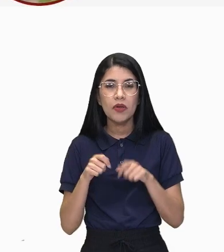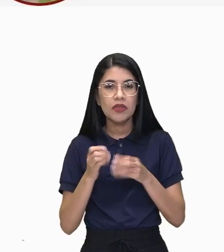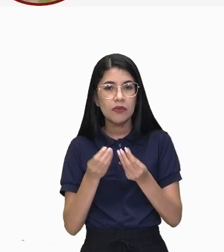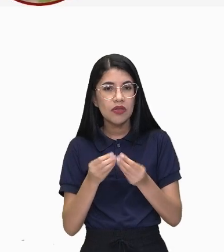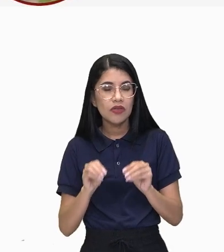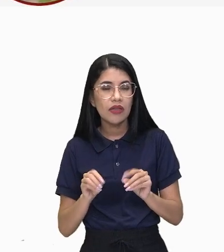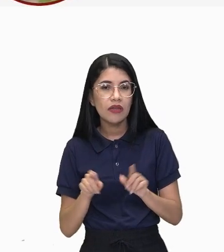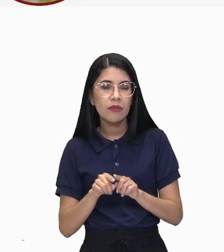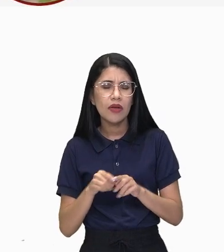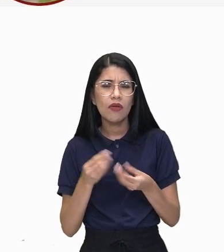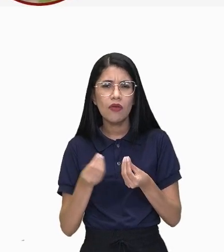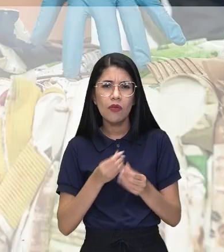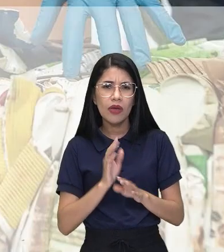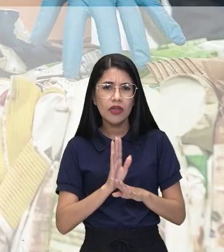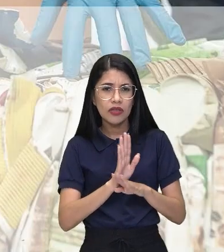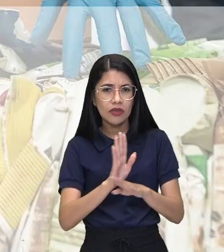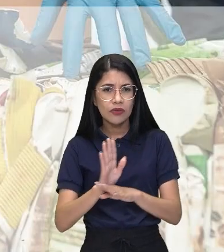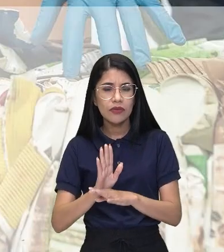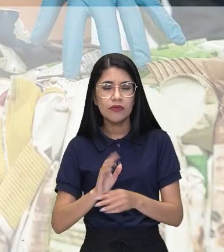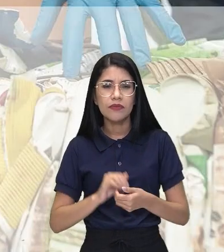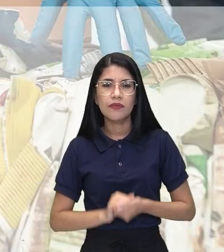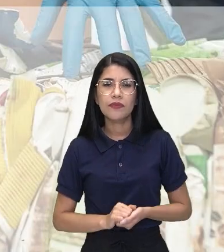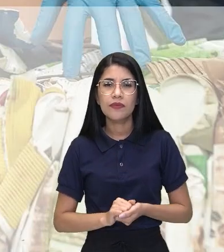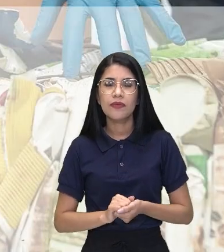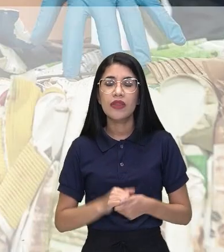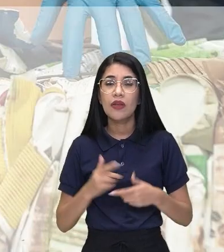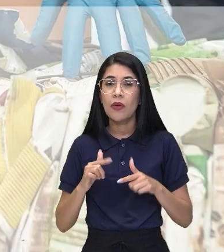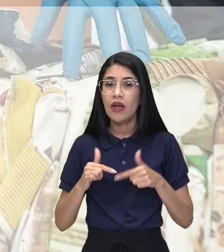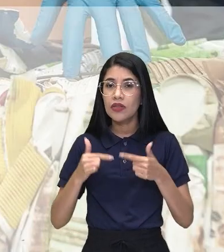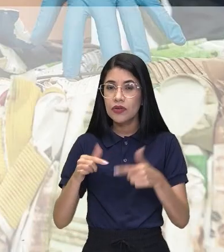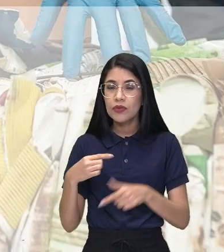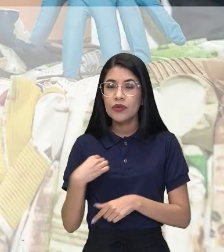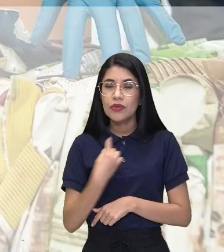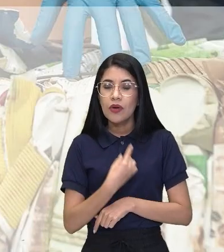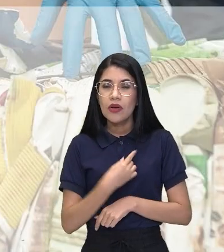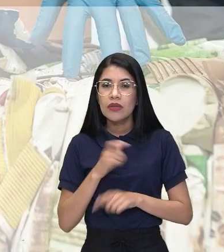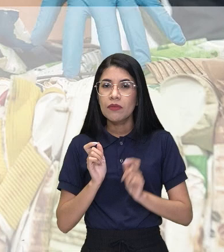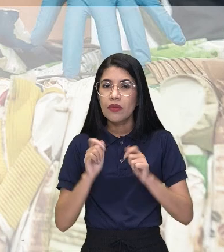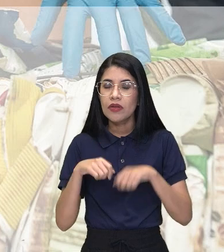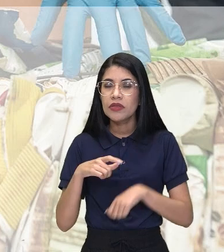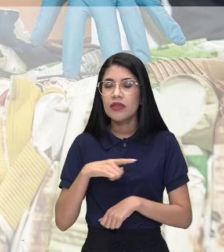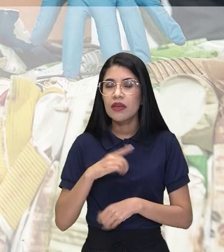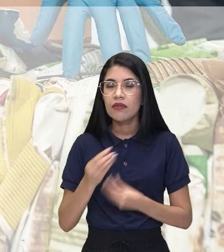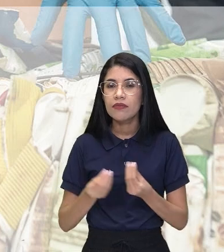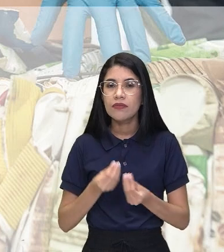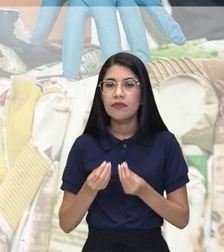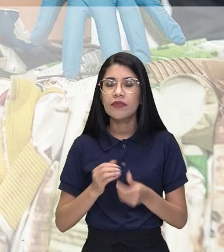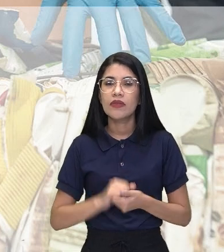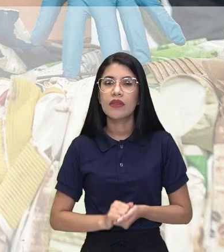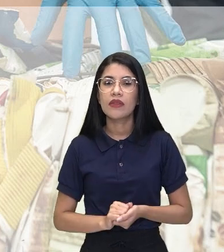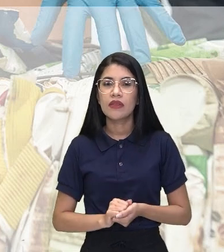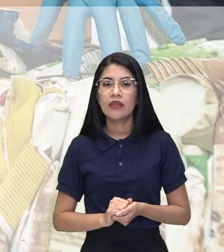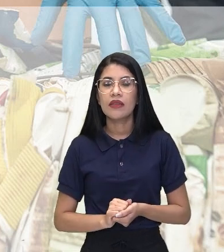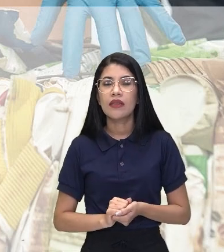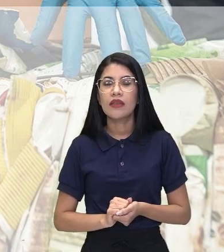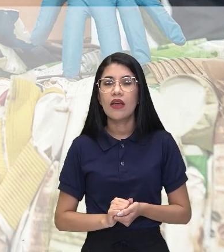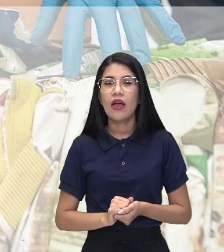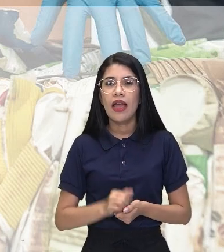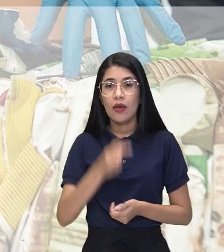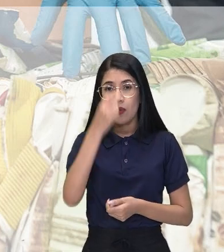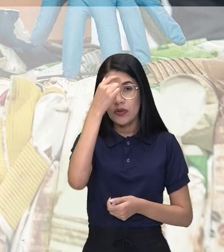gente faz? É isso que a gente vai ver na próxima tela. Né? Quais são as atitudes que a gente pode fazer? Uma coisa é a consciência, né? Outra coisa